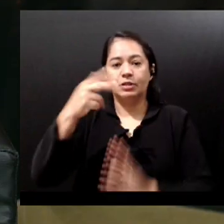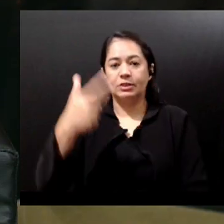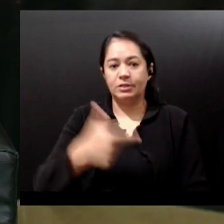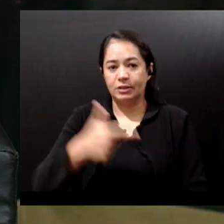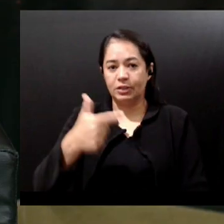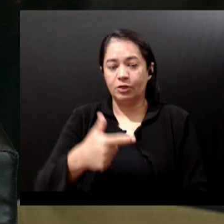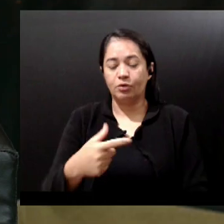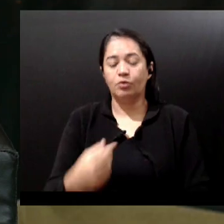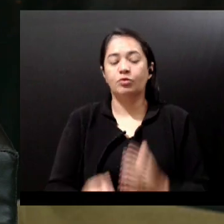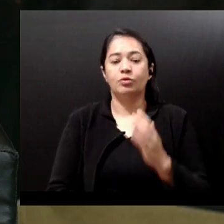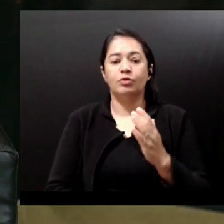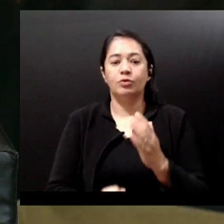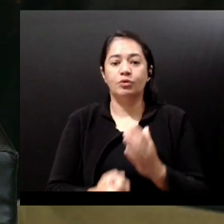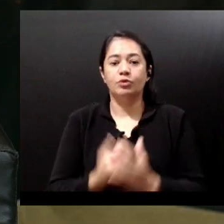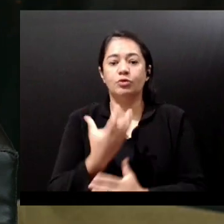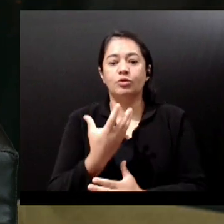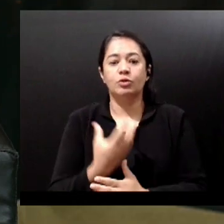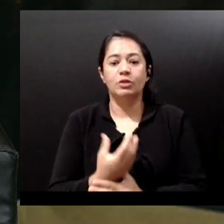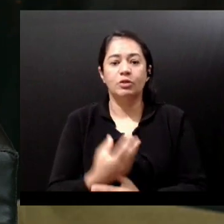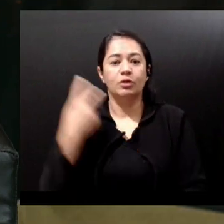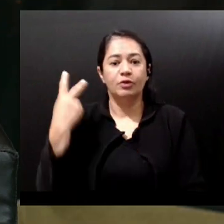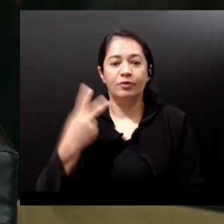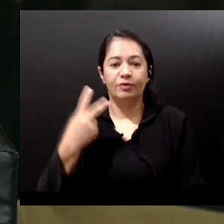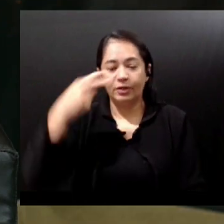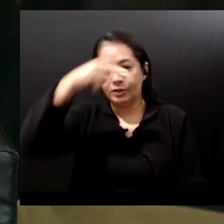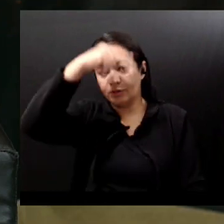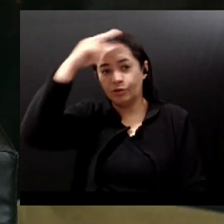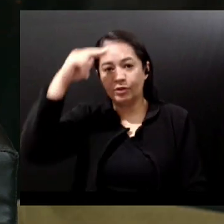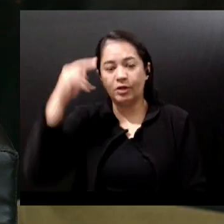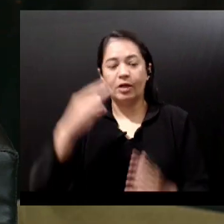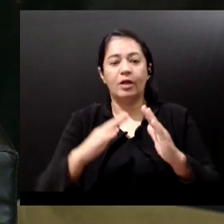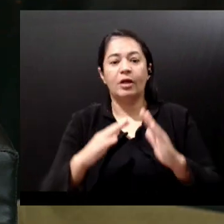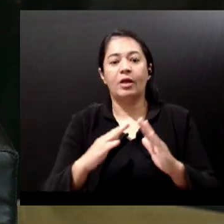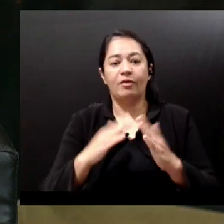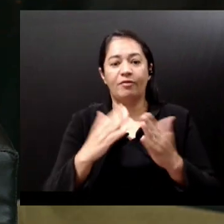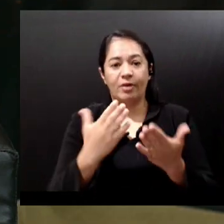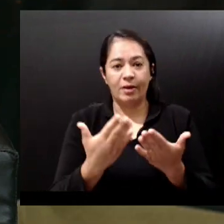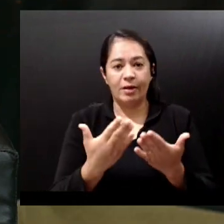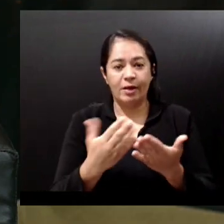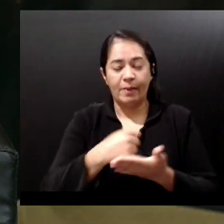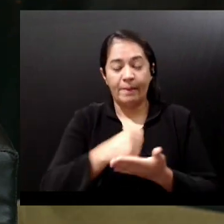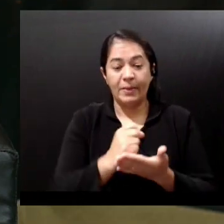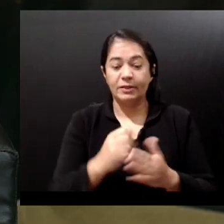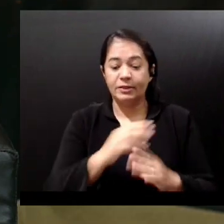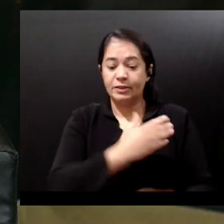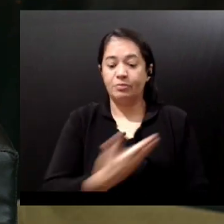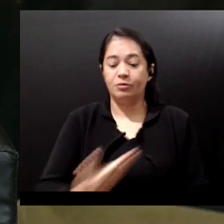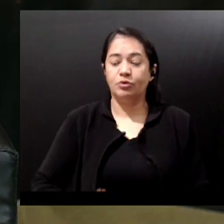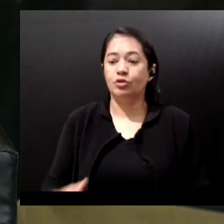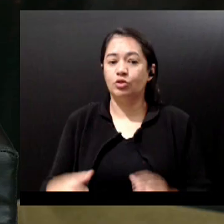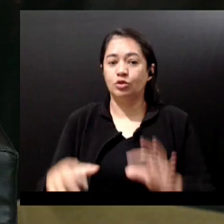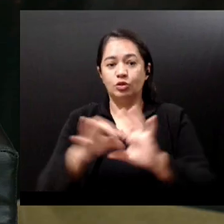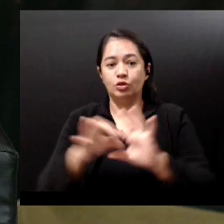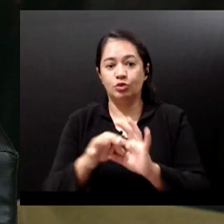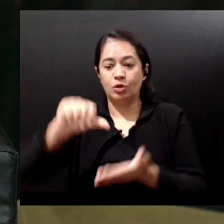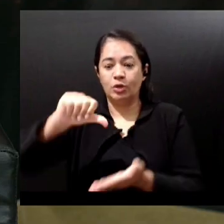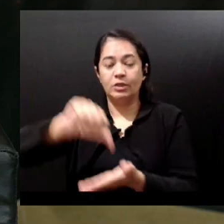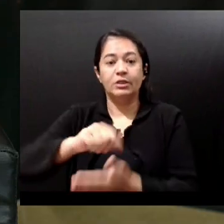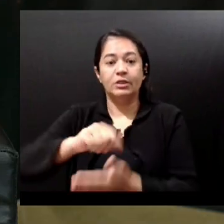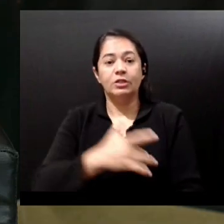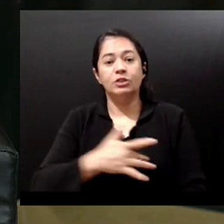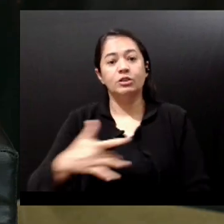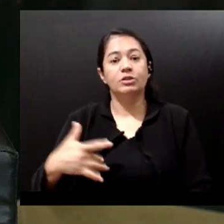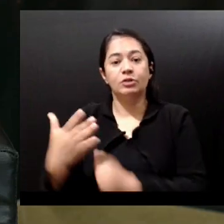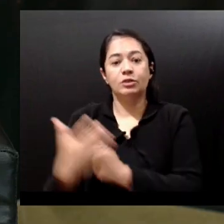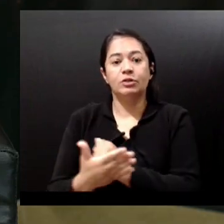das farmácias públicas vinculadas às unidades básicas de saúde. A medida garante que esses espaços acompanhem